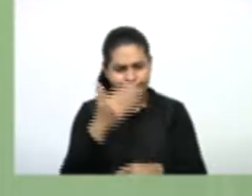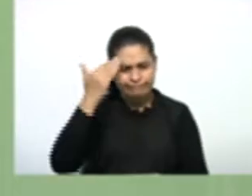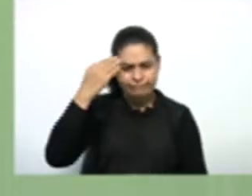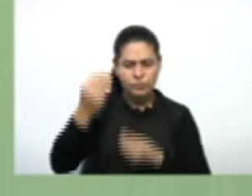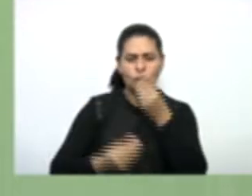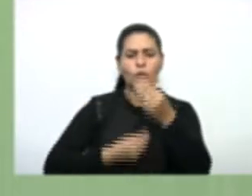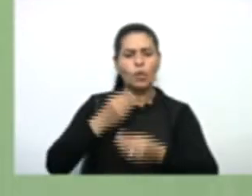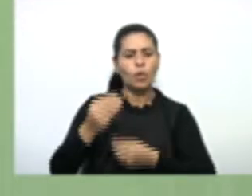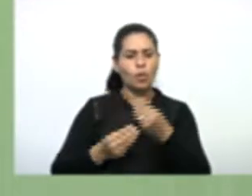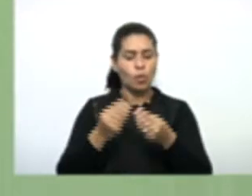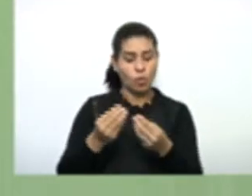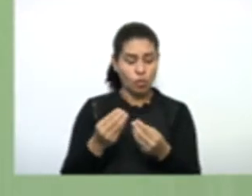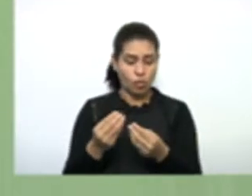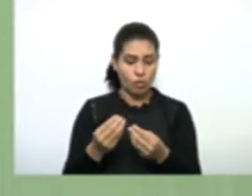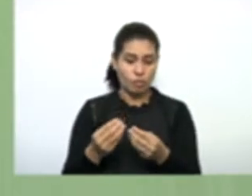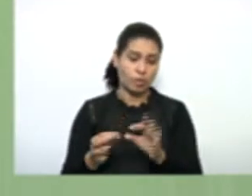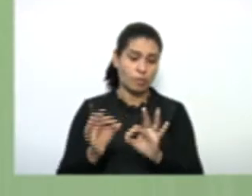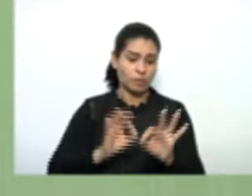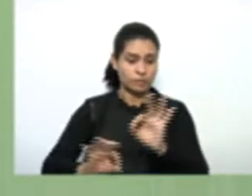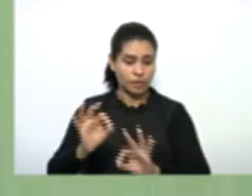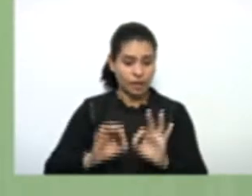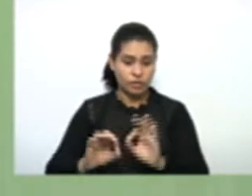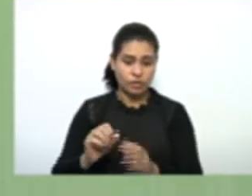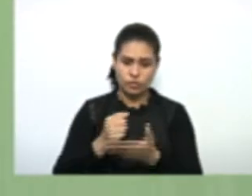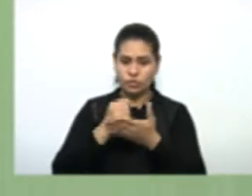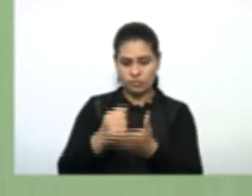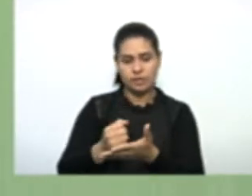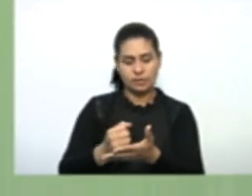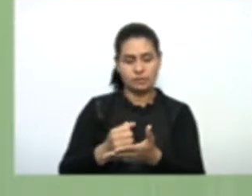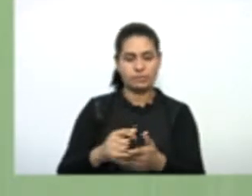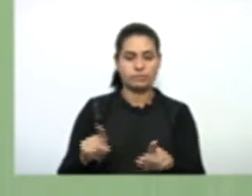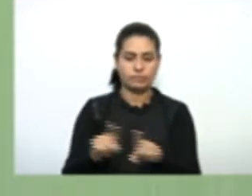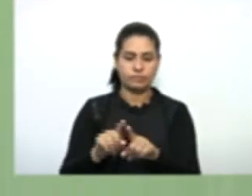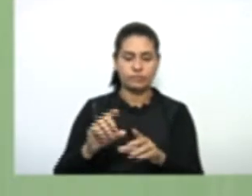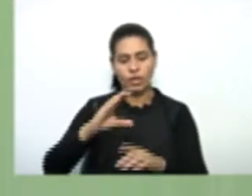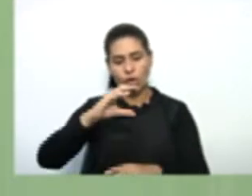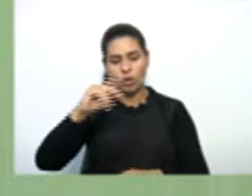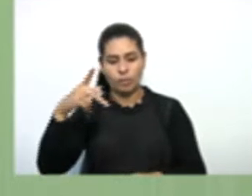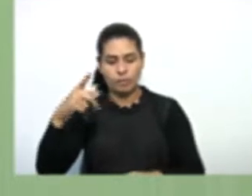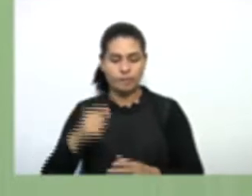operações cooperativas na sustentabilidade da cooperativa.